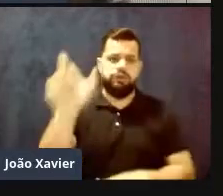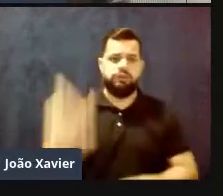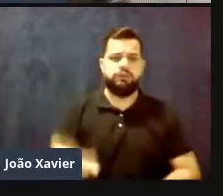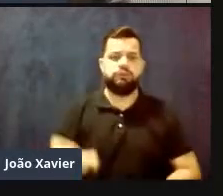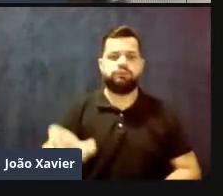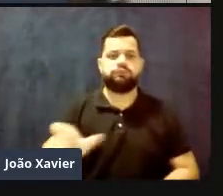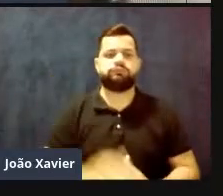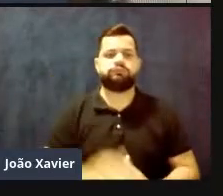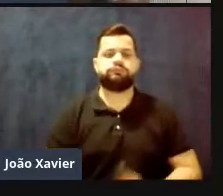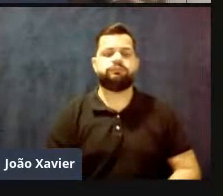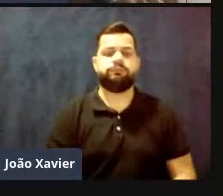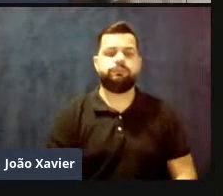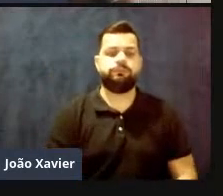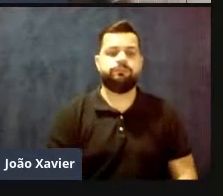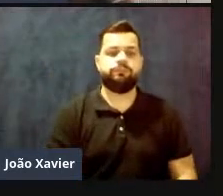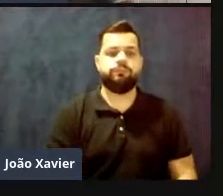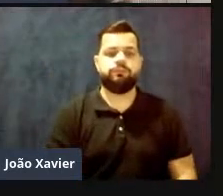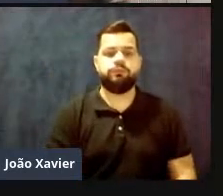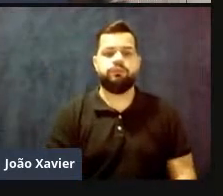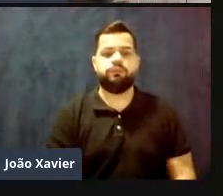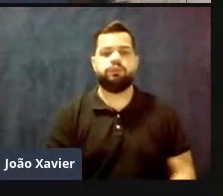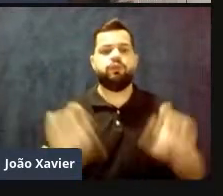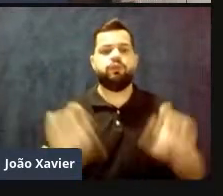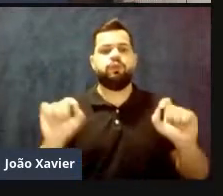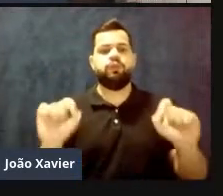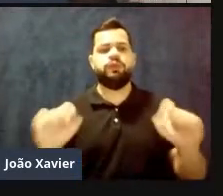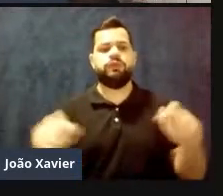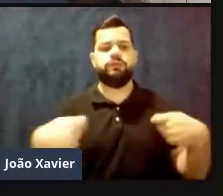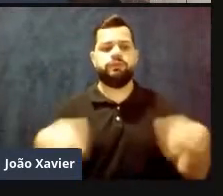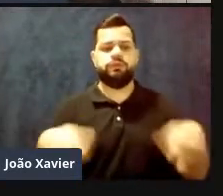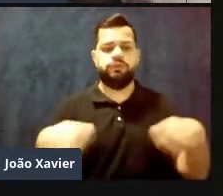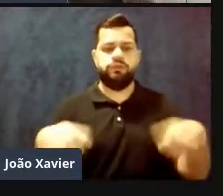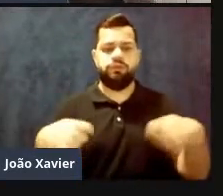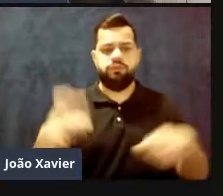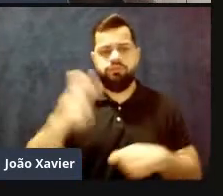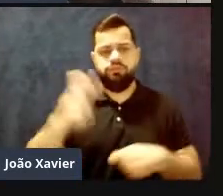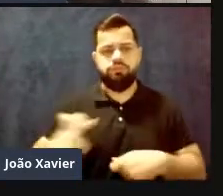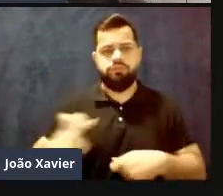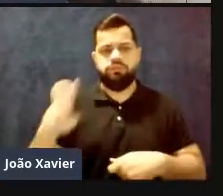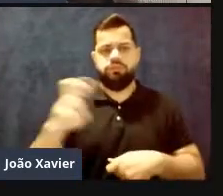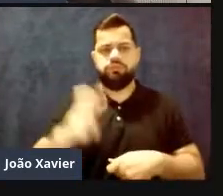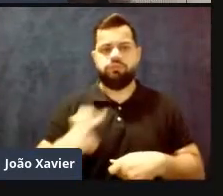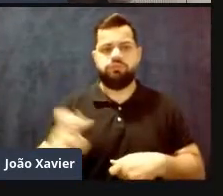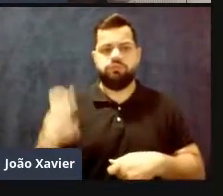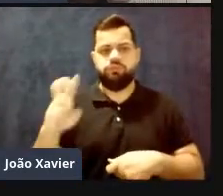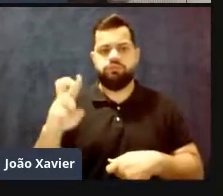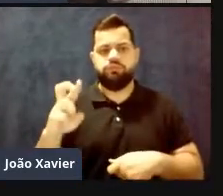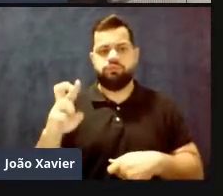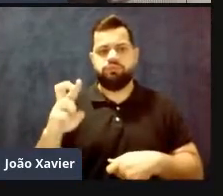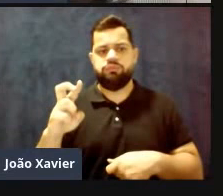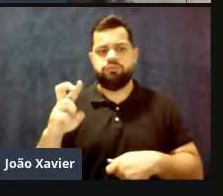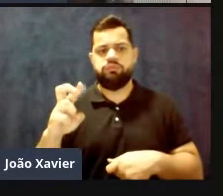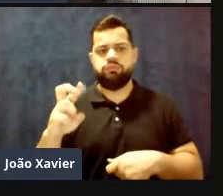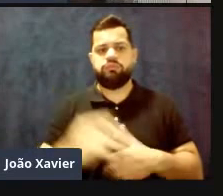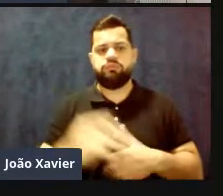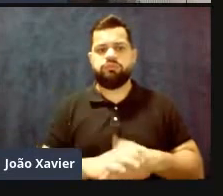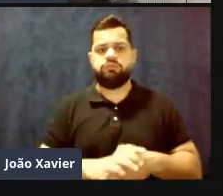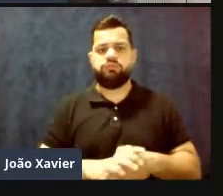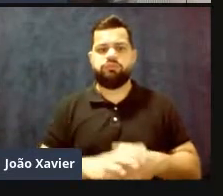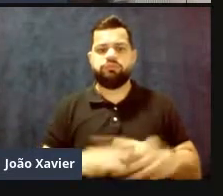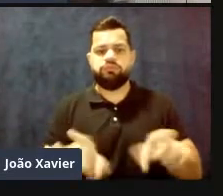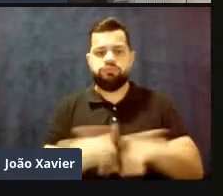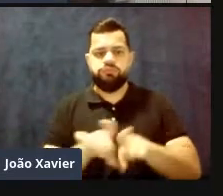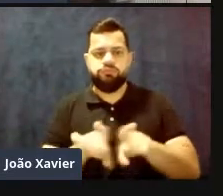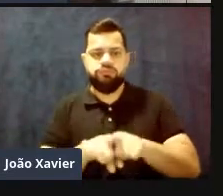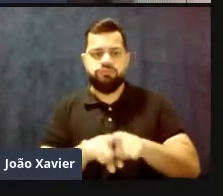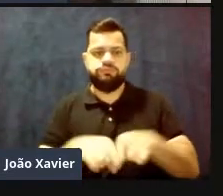perfil de pacientes? Os diagnósticos médicos prévios que esse paciente adquiria e aqueles que ele vai começar a manifestar ou evoluir dentro do